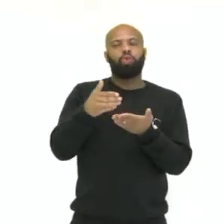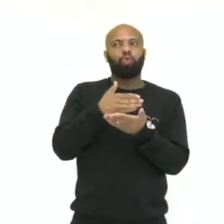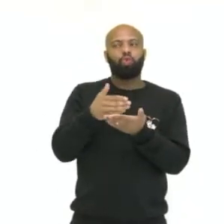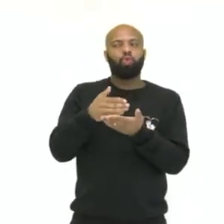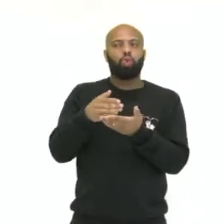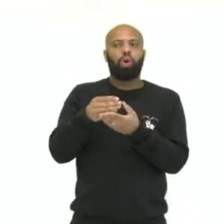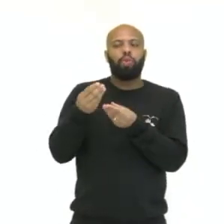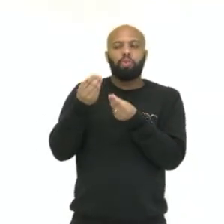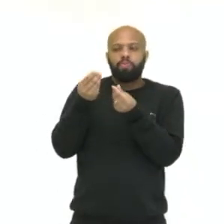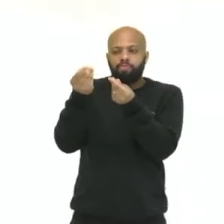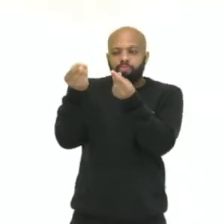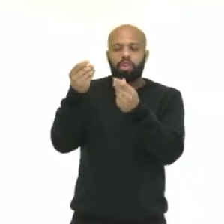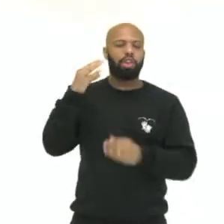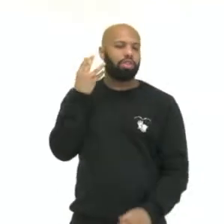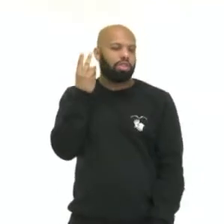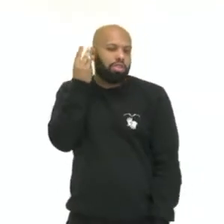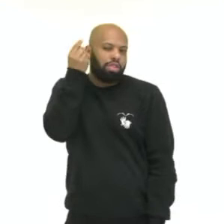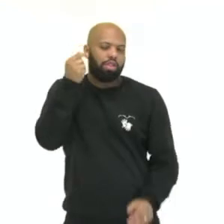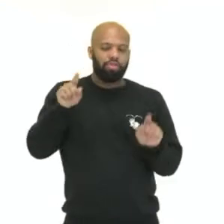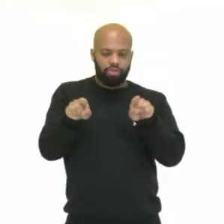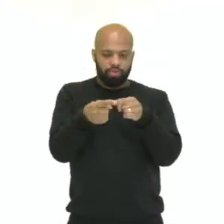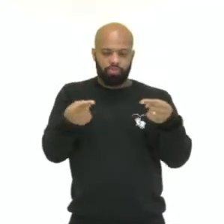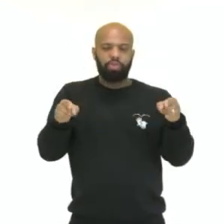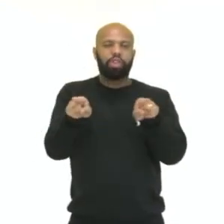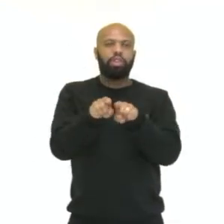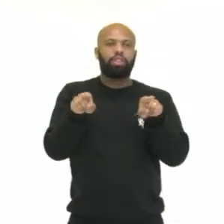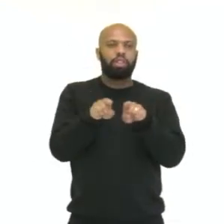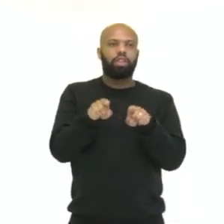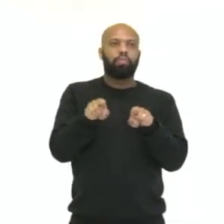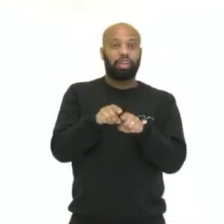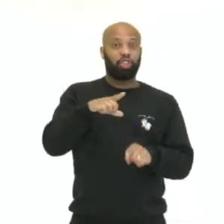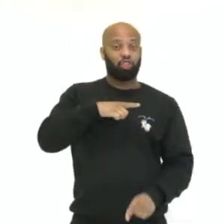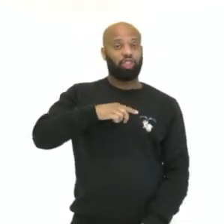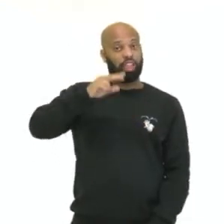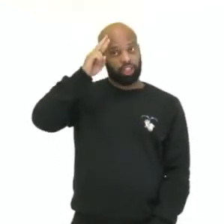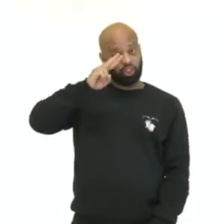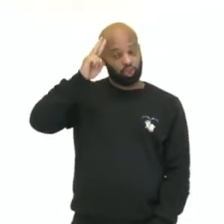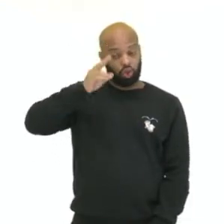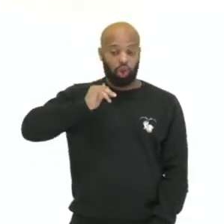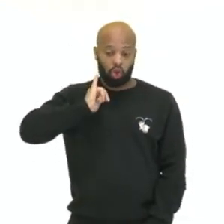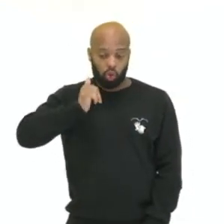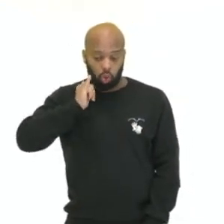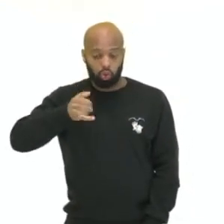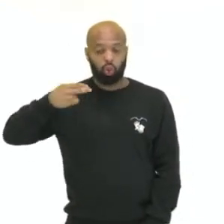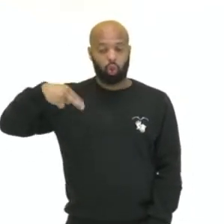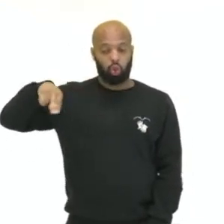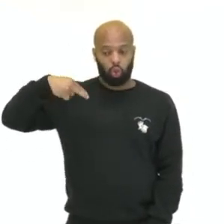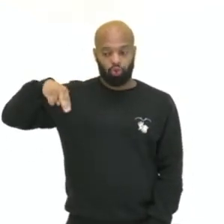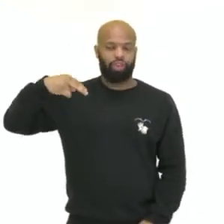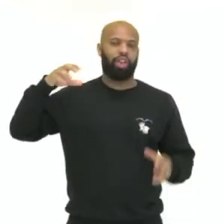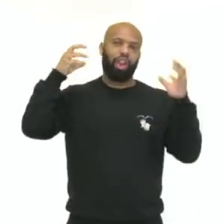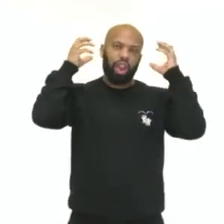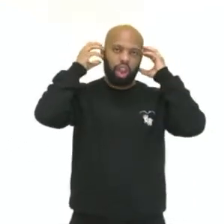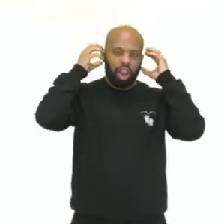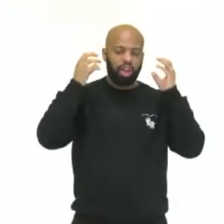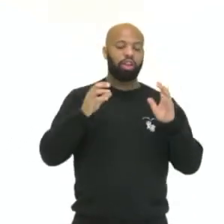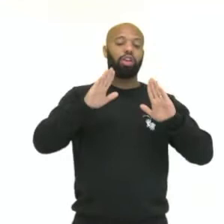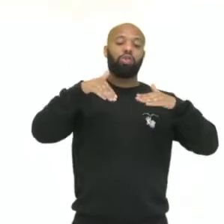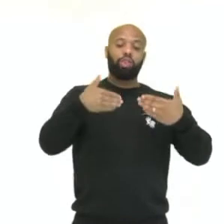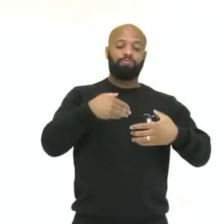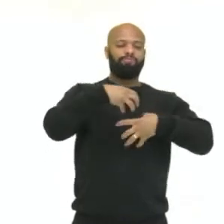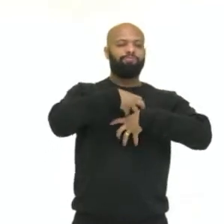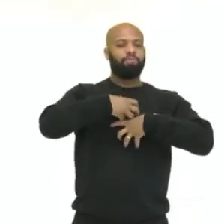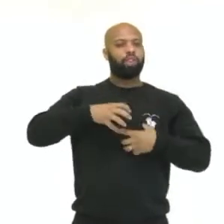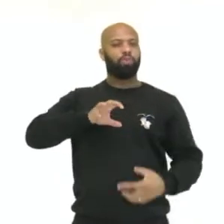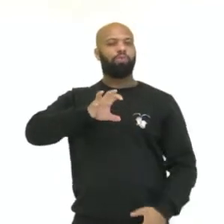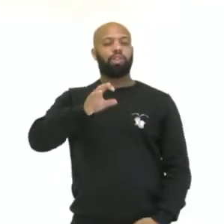e acompanhar histórias contadas nas radionovelas e radioteatros. Dessa maneira, foi